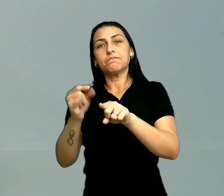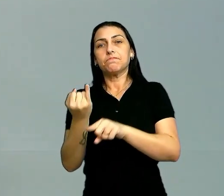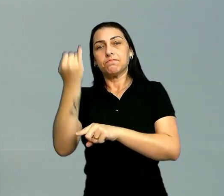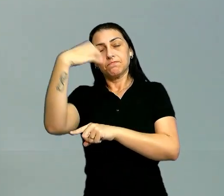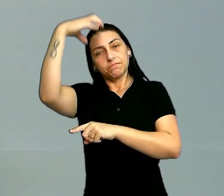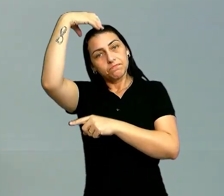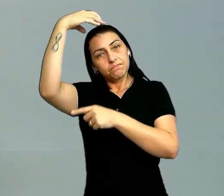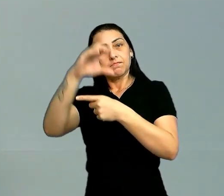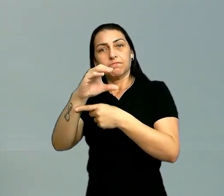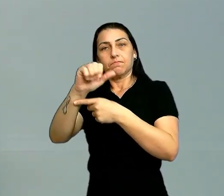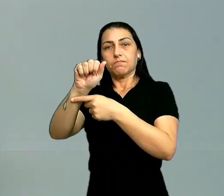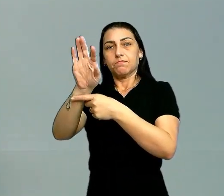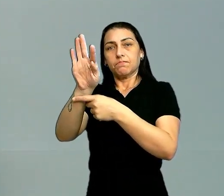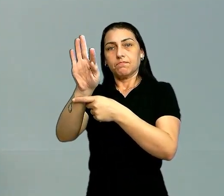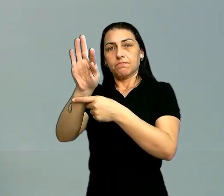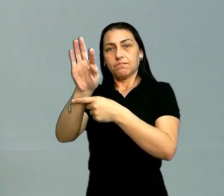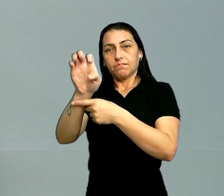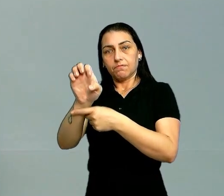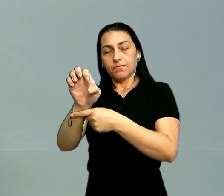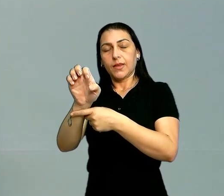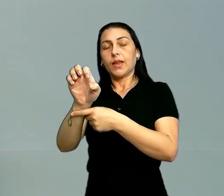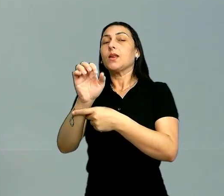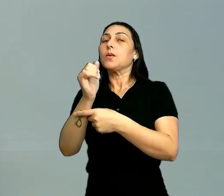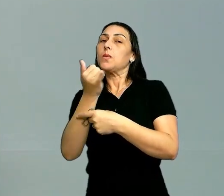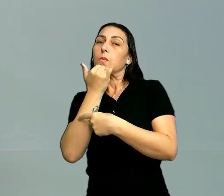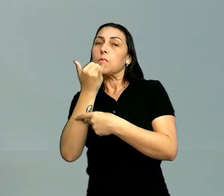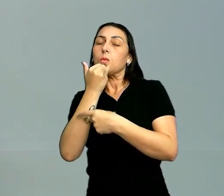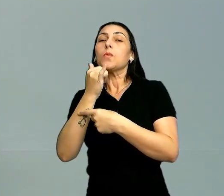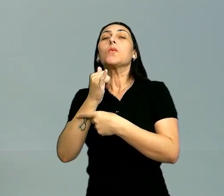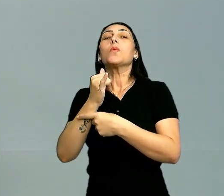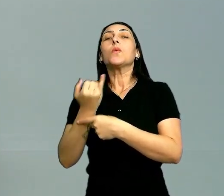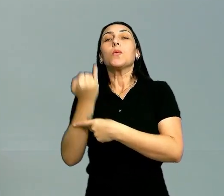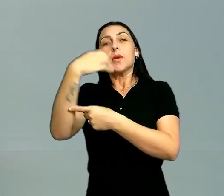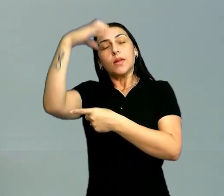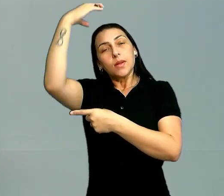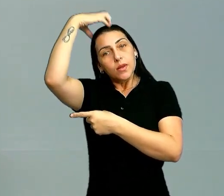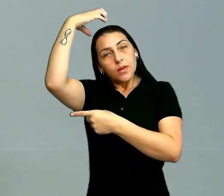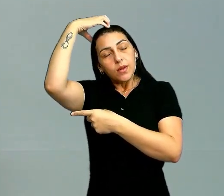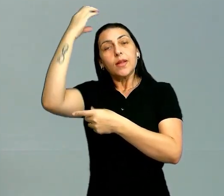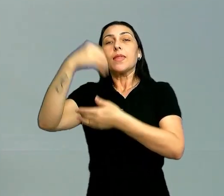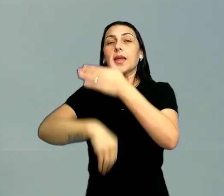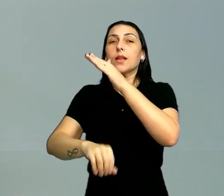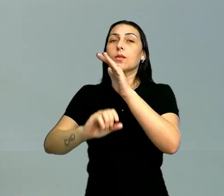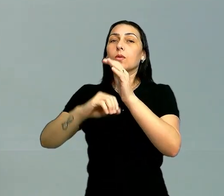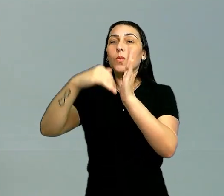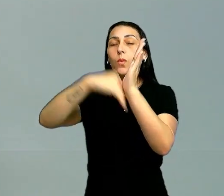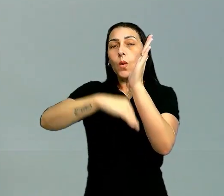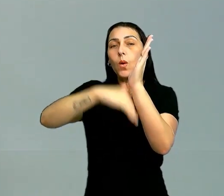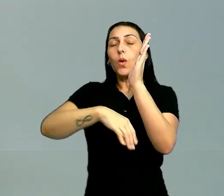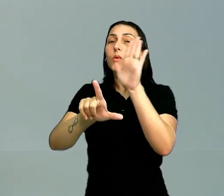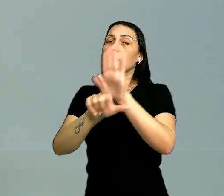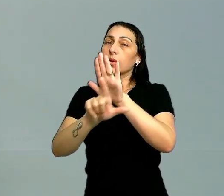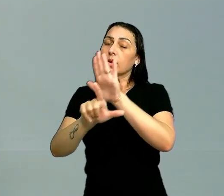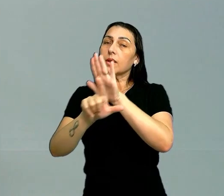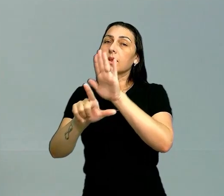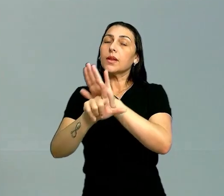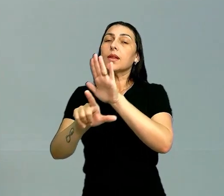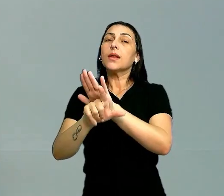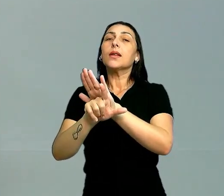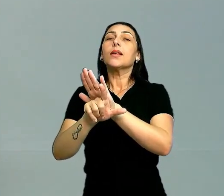imperativo categórico, um imperativo hipotético, que é aquilo que vai estar dentro de um código de lei, que vai estar presente em